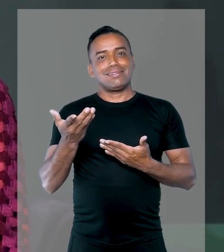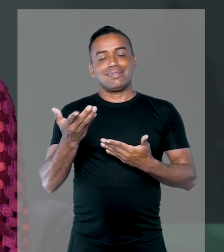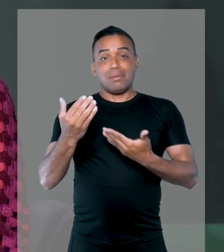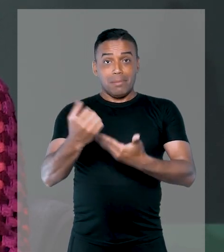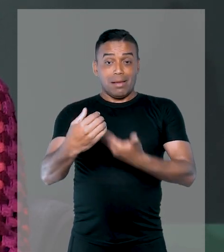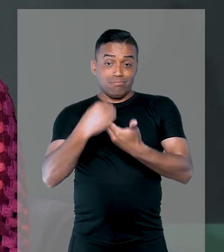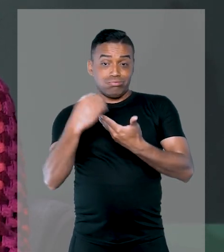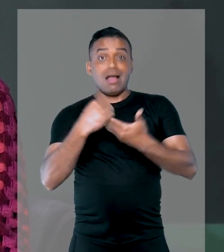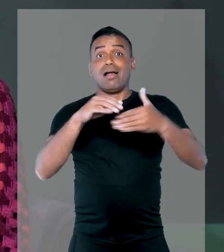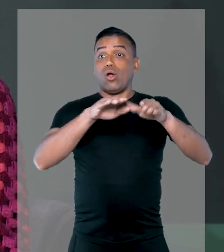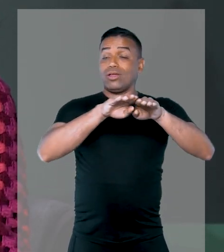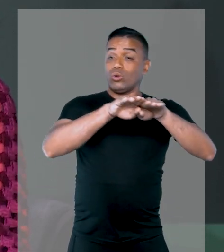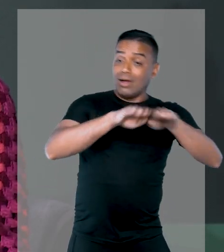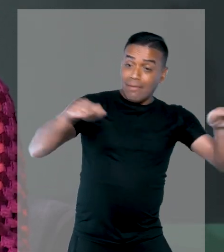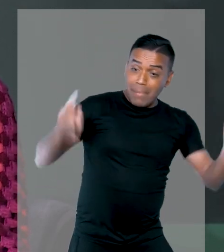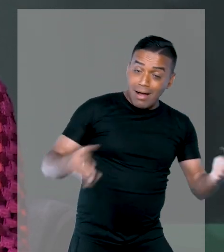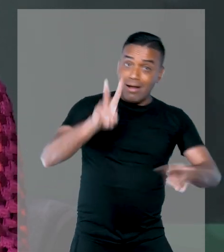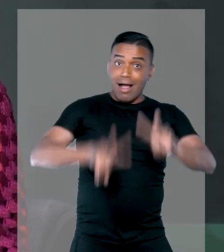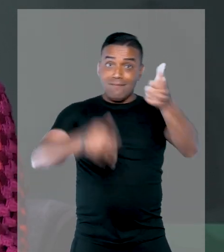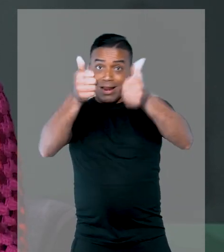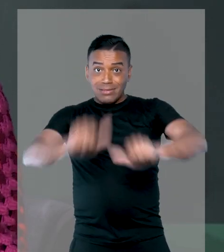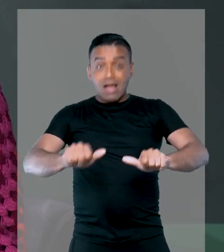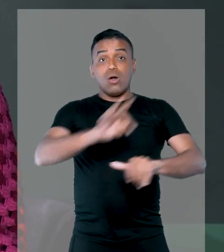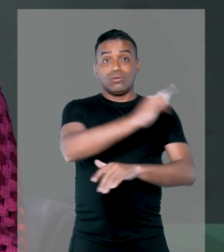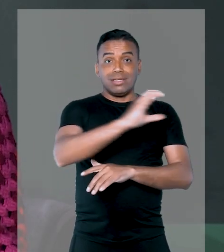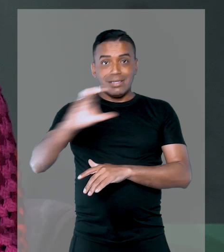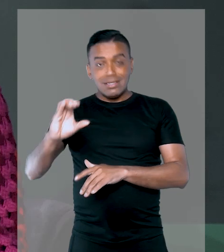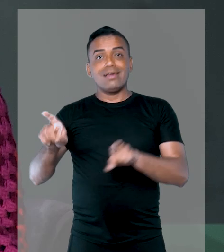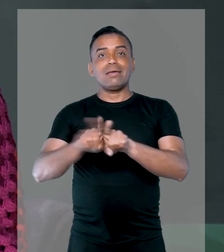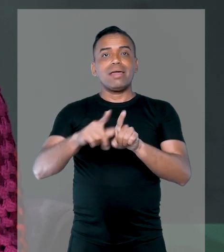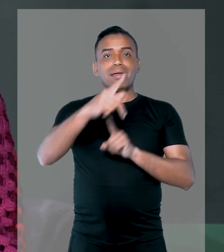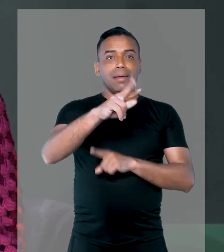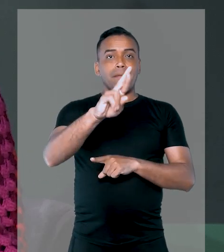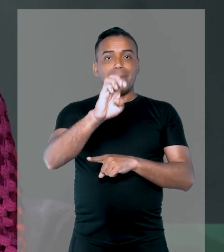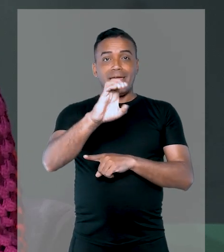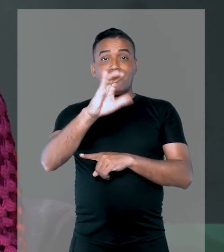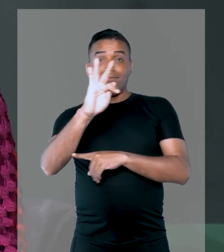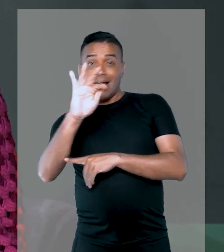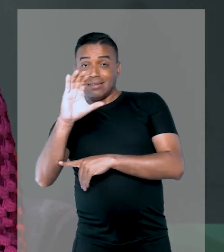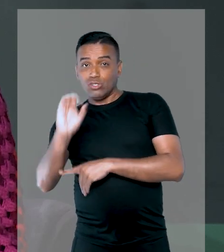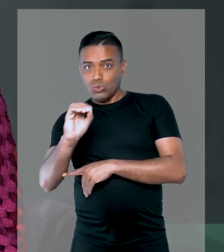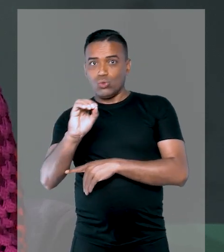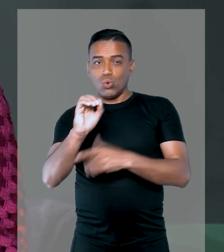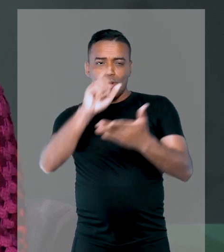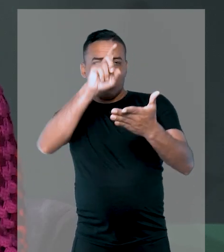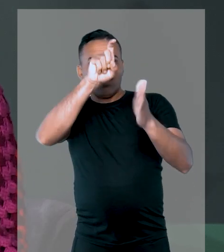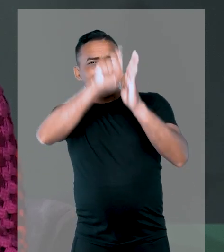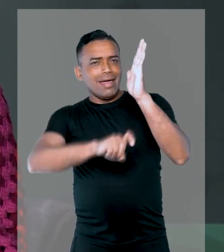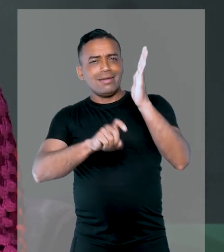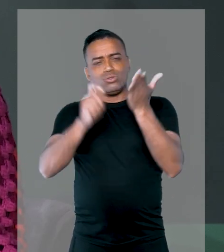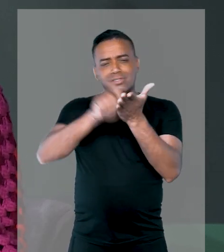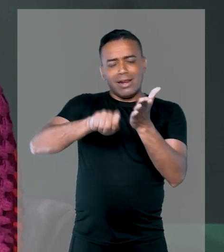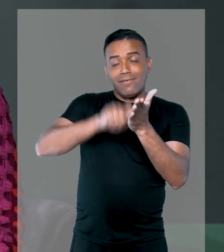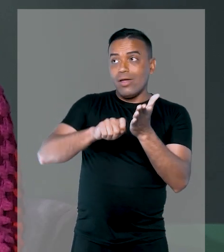compôs a banca avaliadora do TCC e também escreveu o prefácio do livro, que quando eu recebi o prefácio eu também